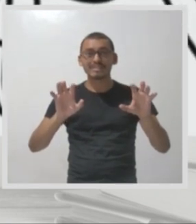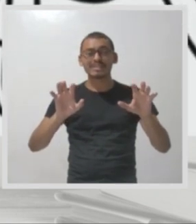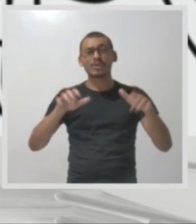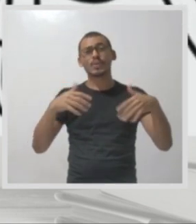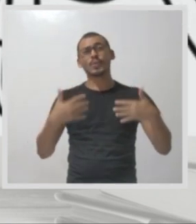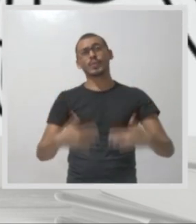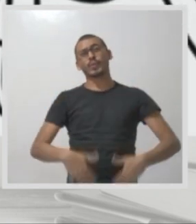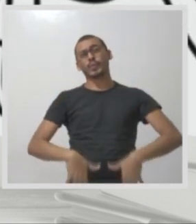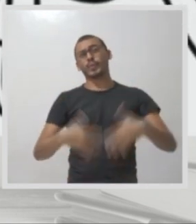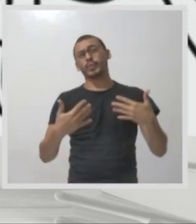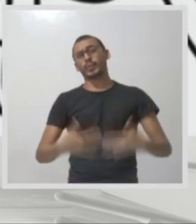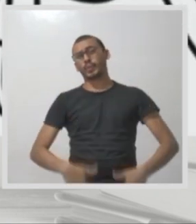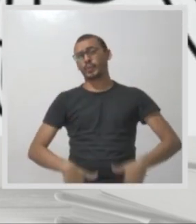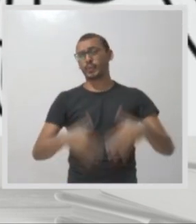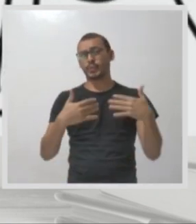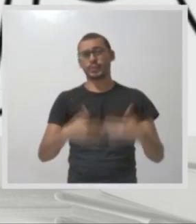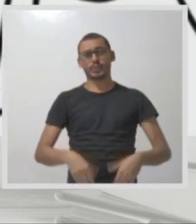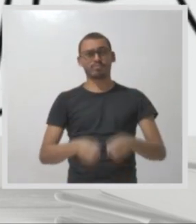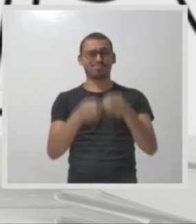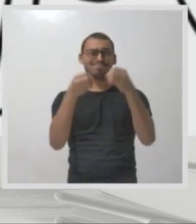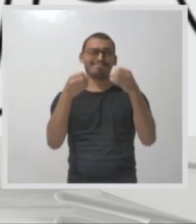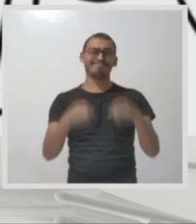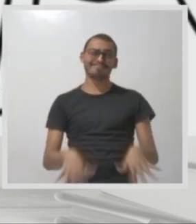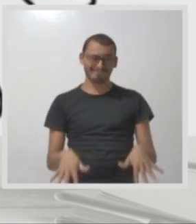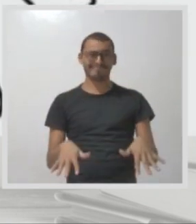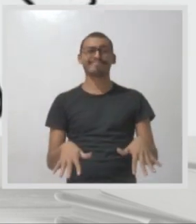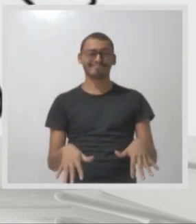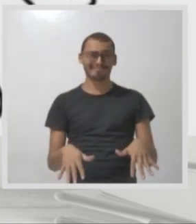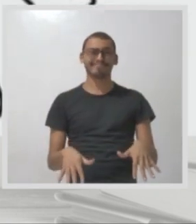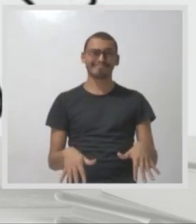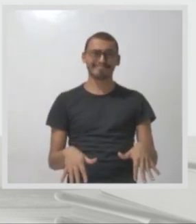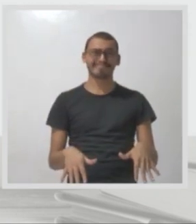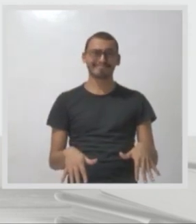o tamanho da desgraça.